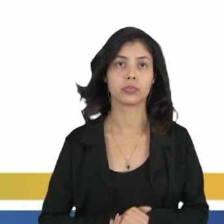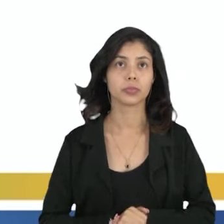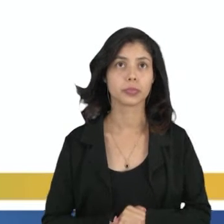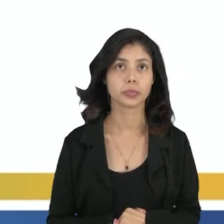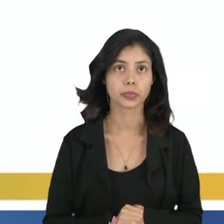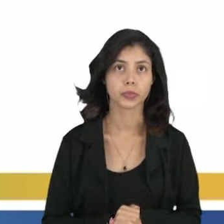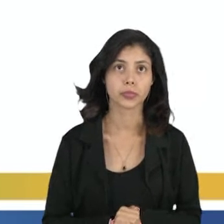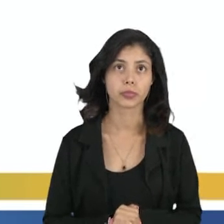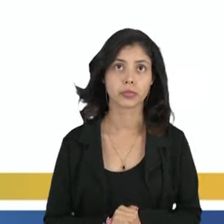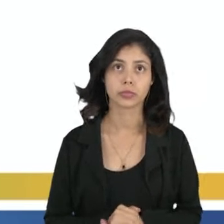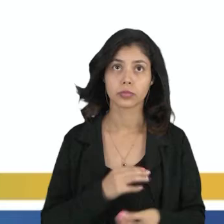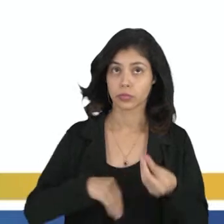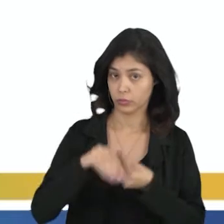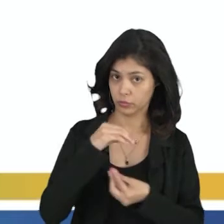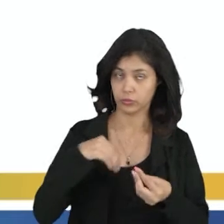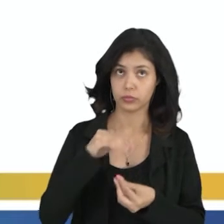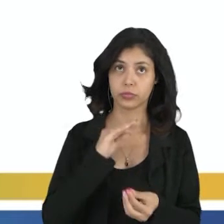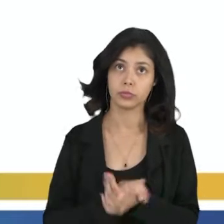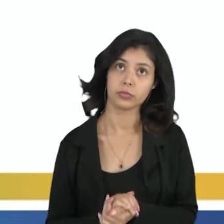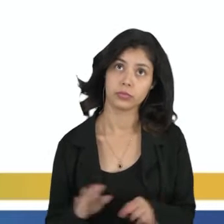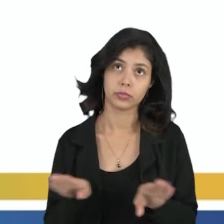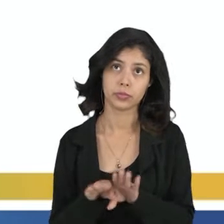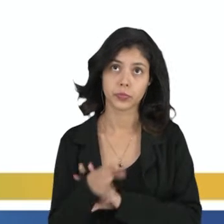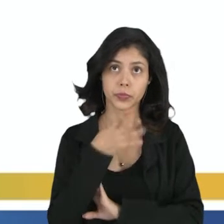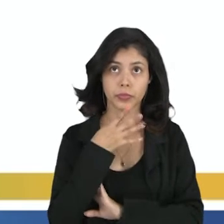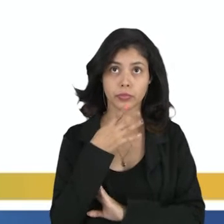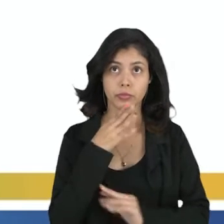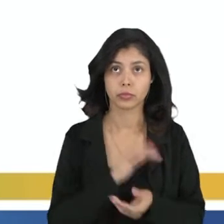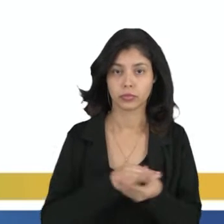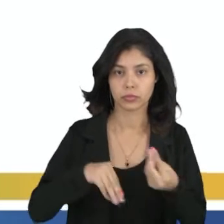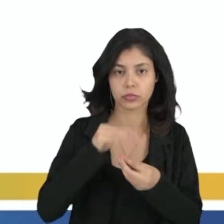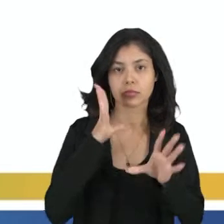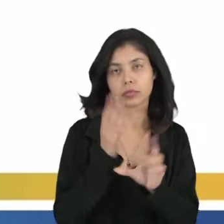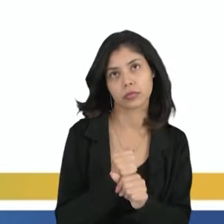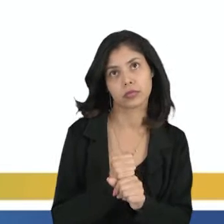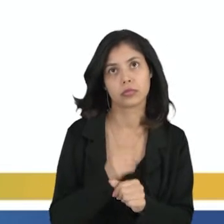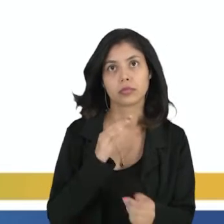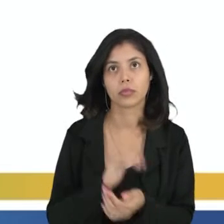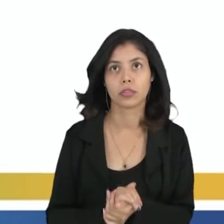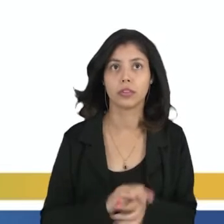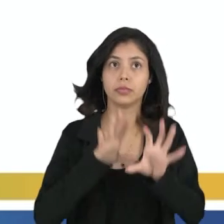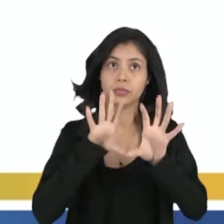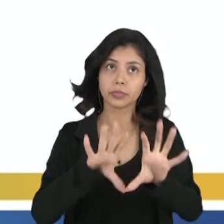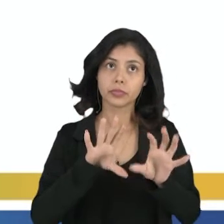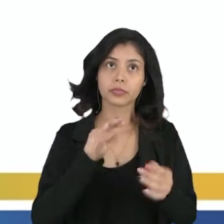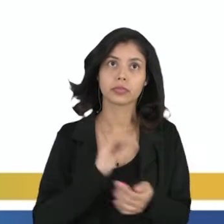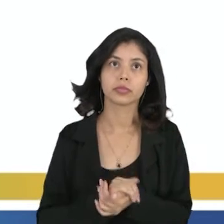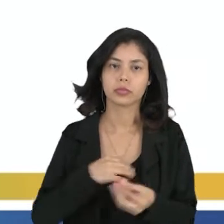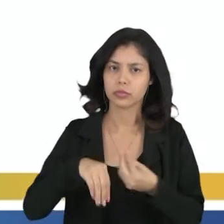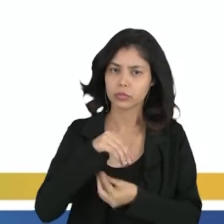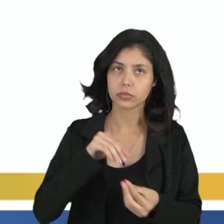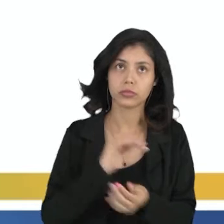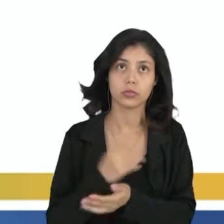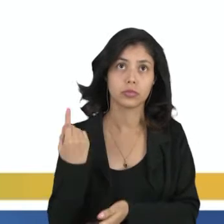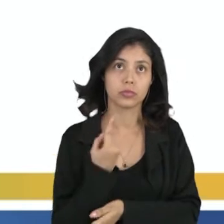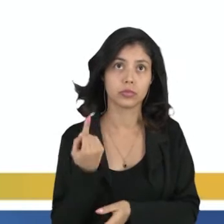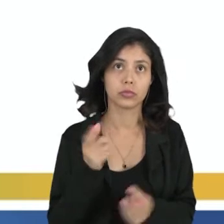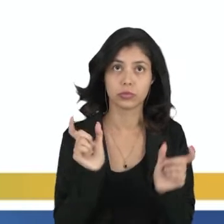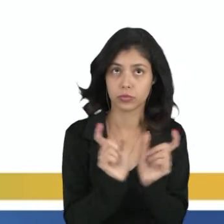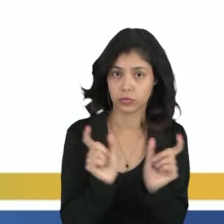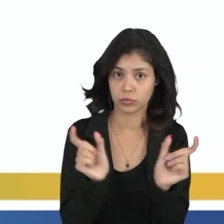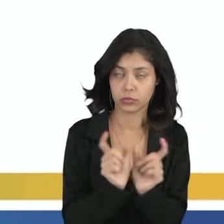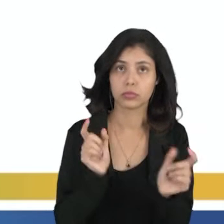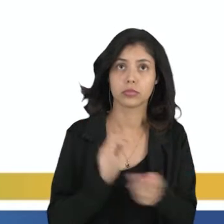substância composta. Estas reações também são conhecidas como reação de adição. Neste tipo de reação, um